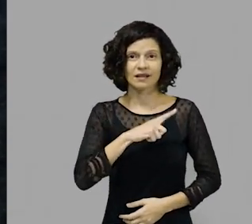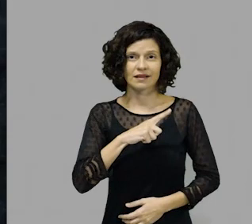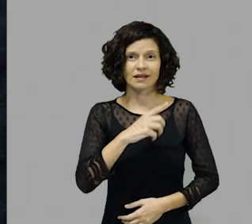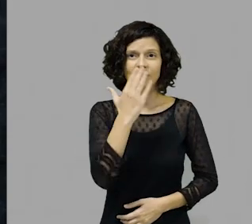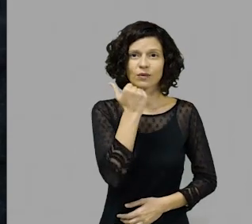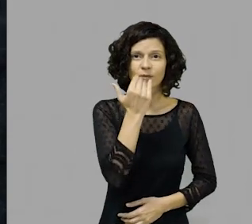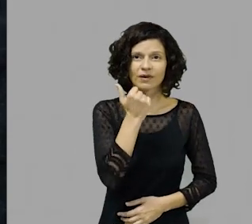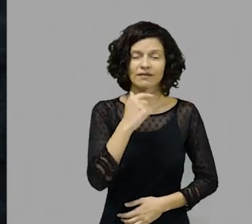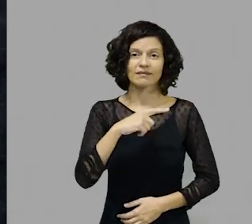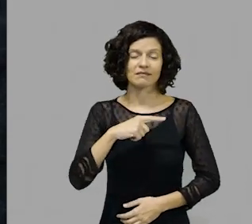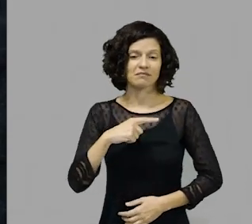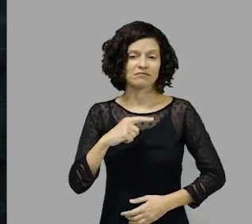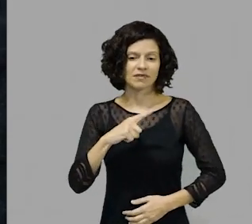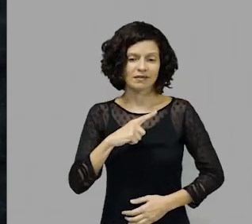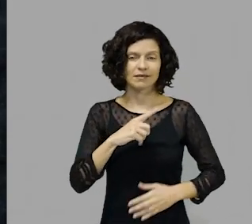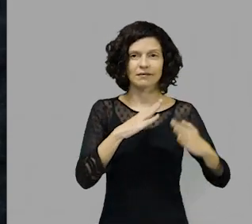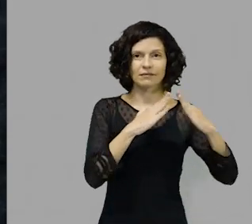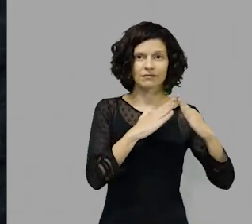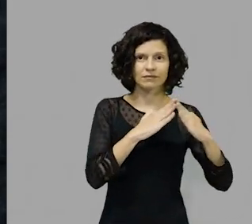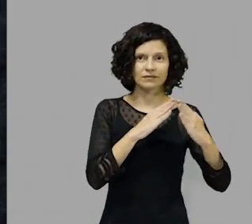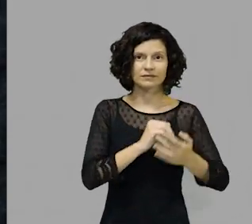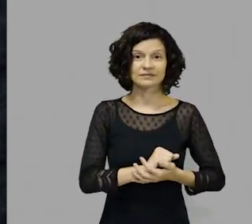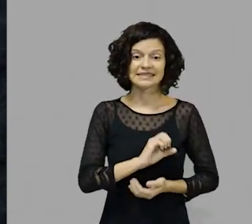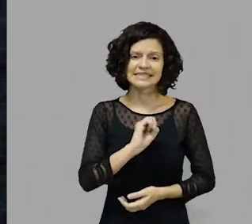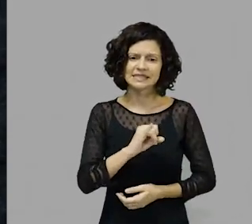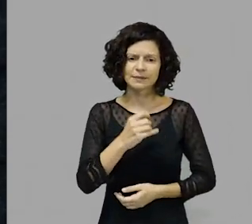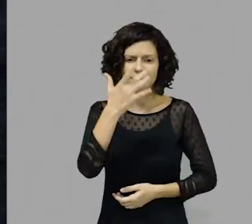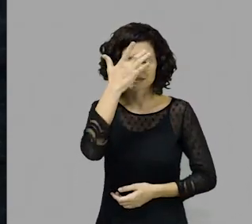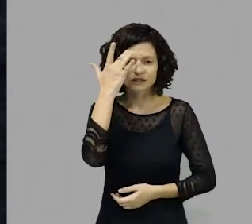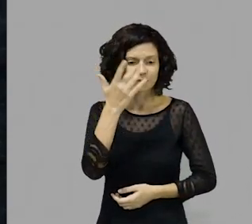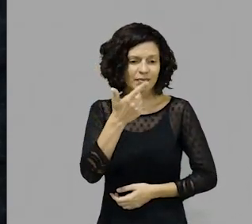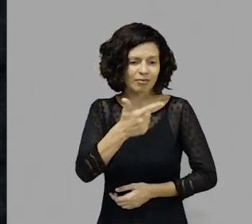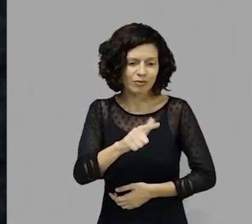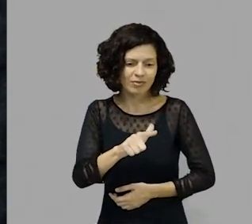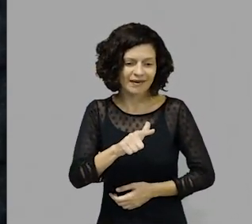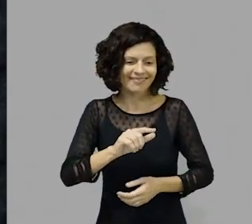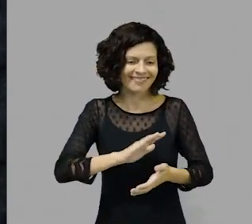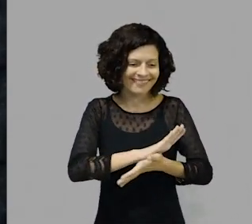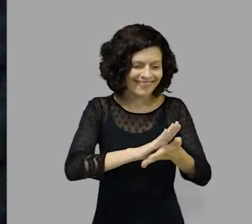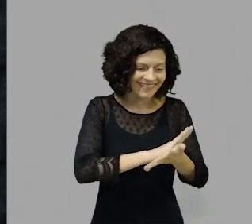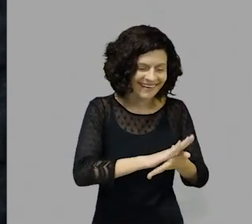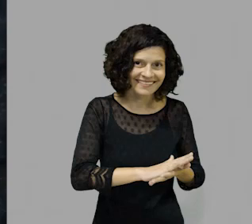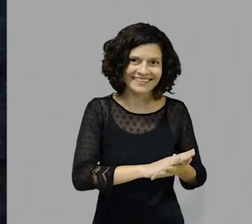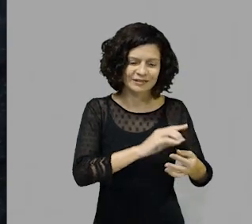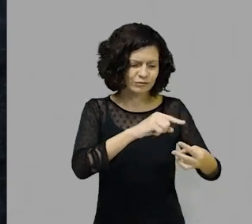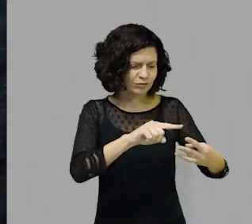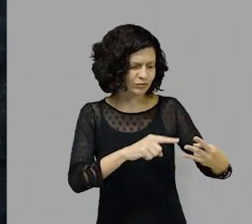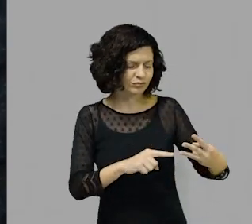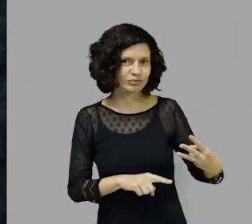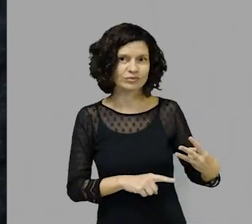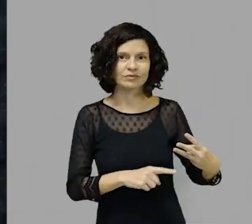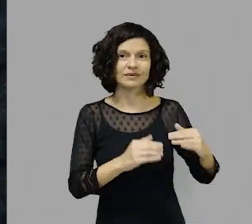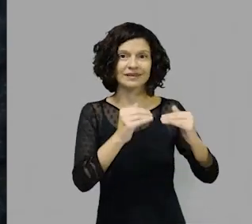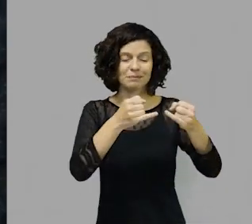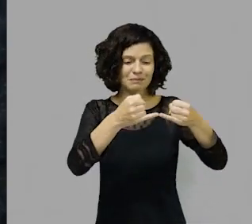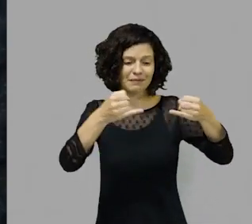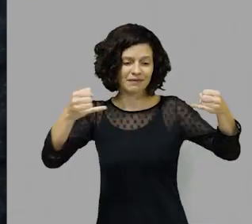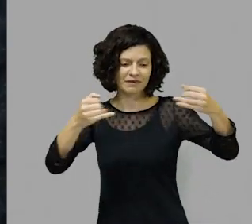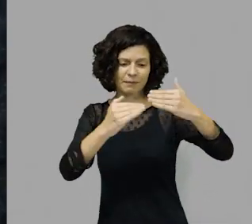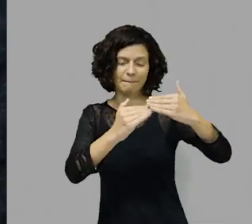é o básico, certo? Se a pessoa não tem acesso a esse básico, ela está abaixo da linha de pobreza. Ela é absolutamente